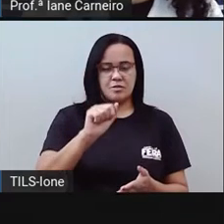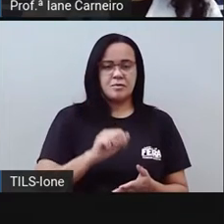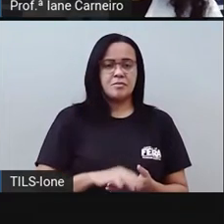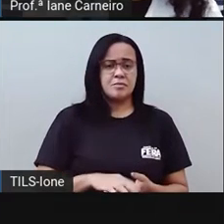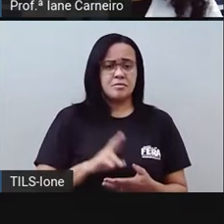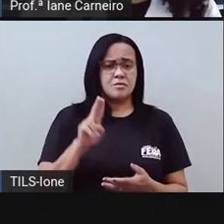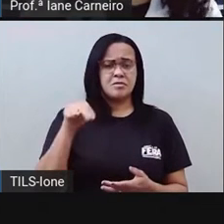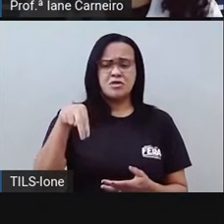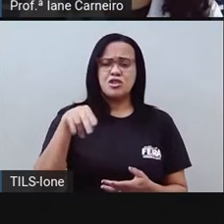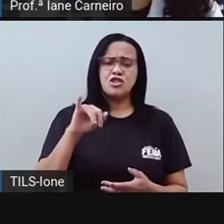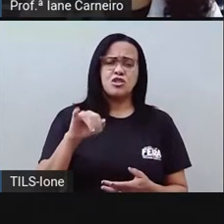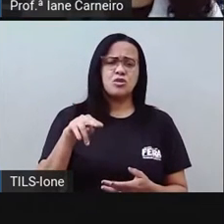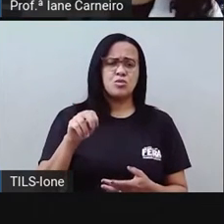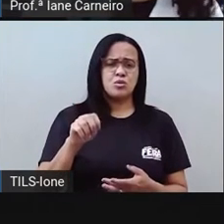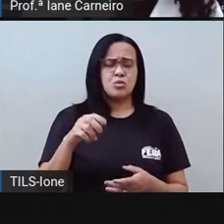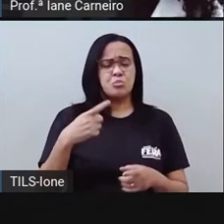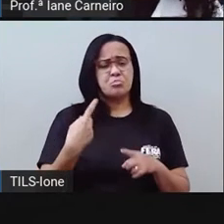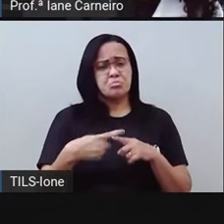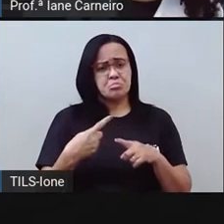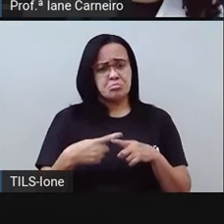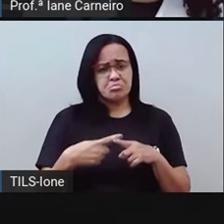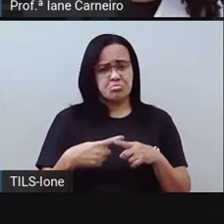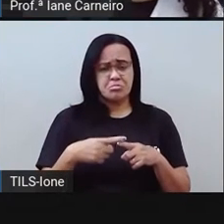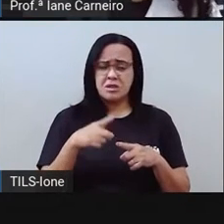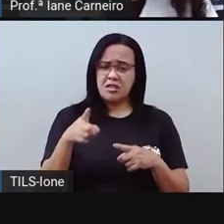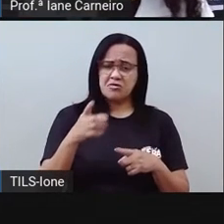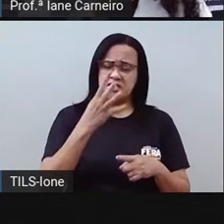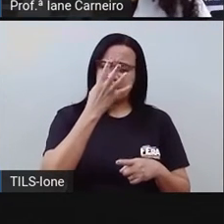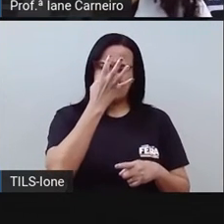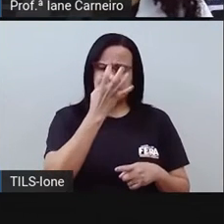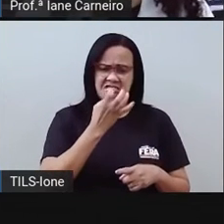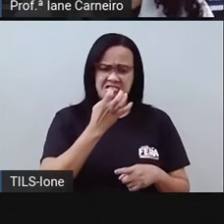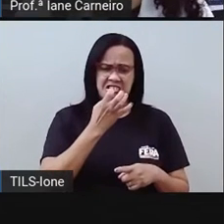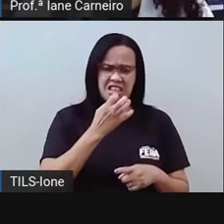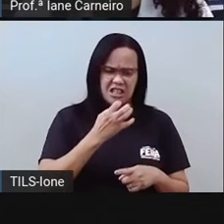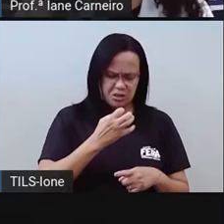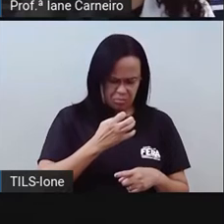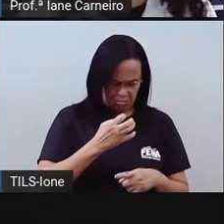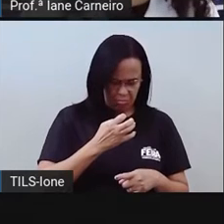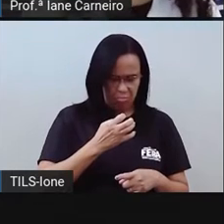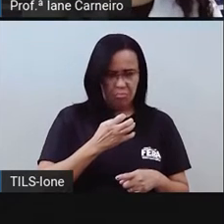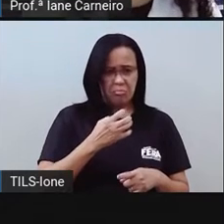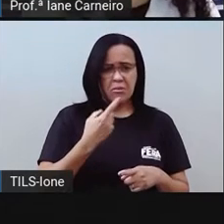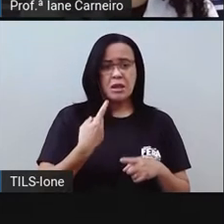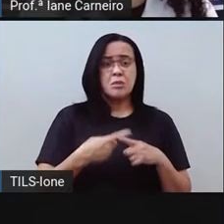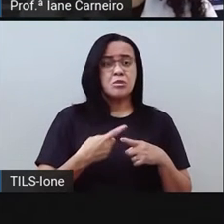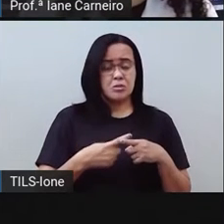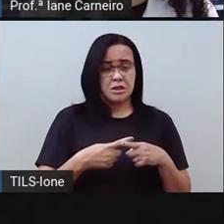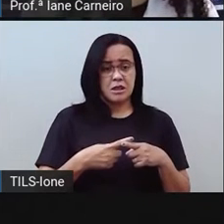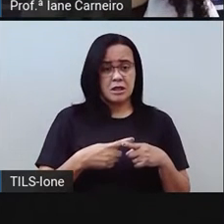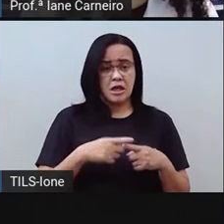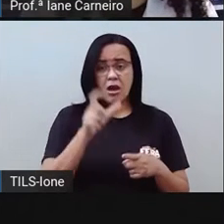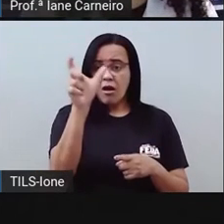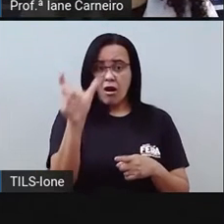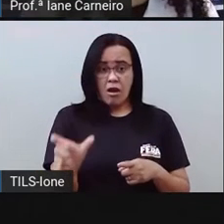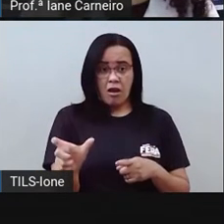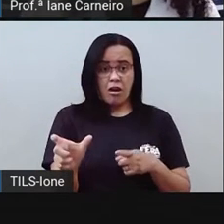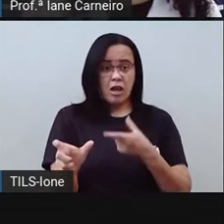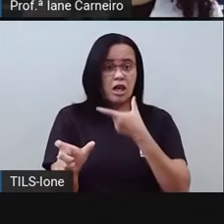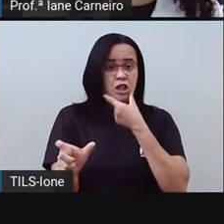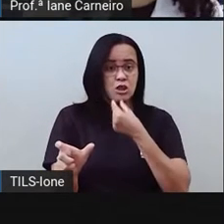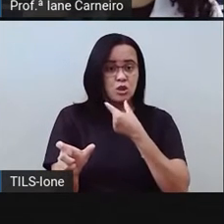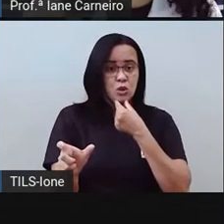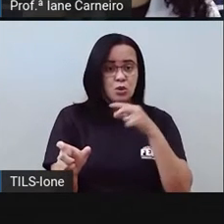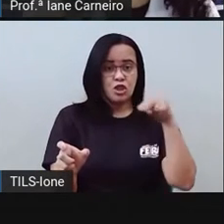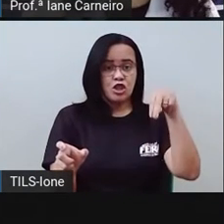Nino, por que você está sempre tão sério e cabisbaixo? Nino vivia triste.